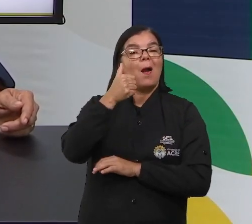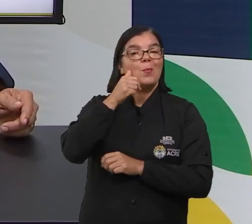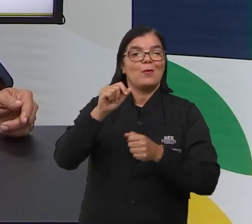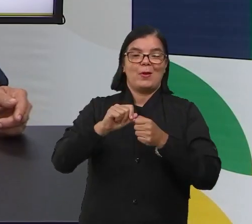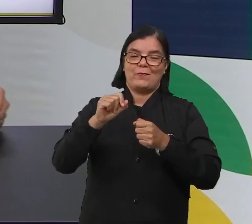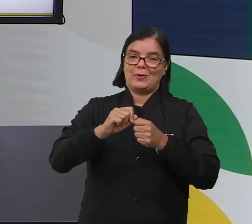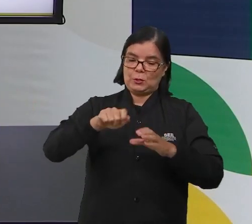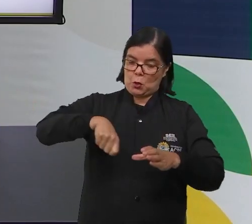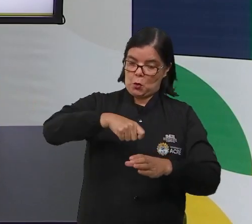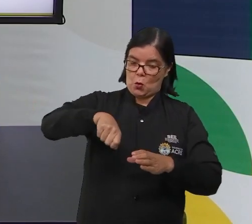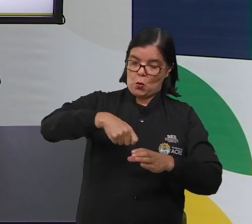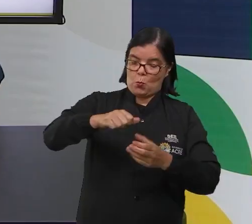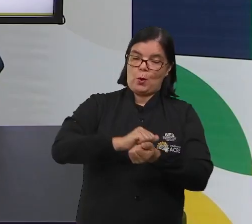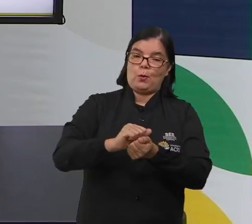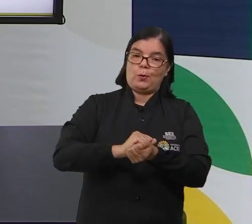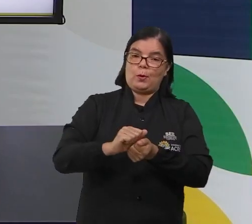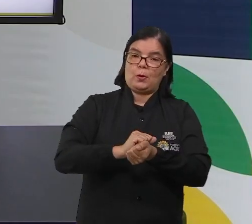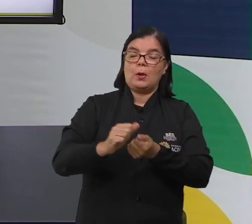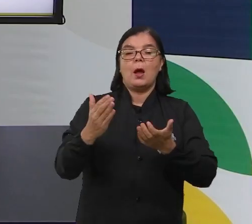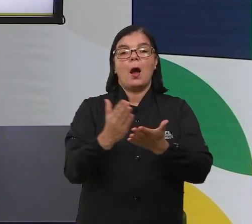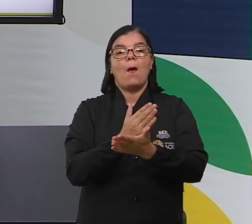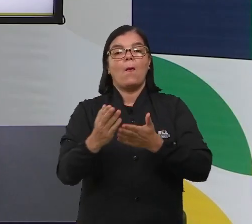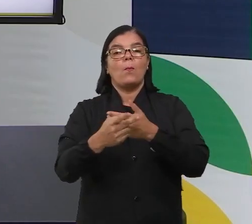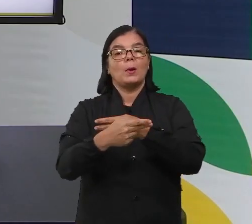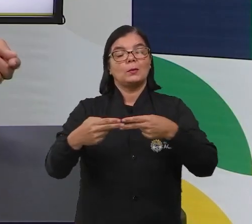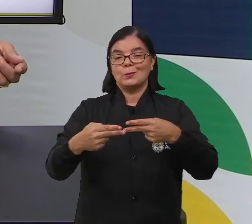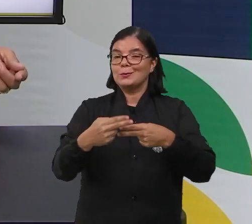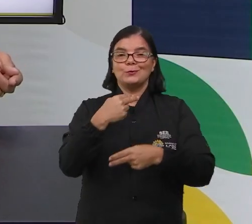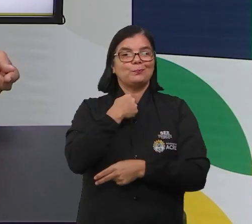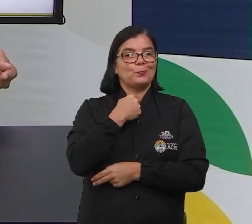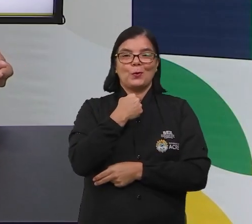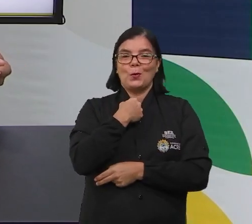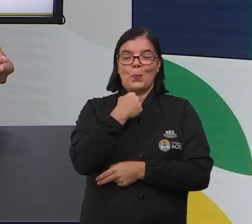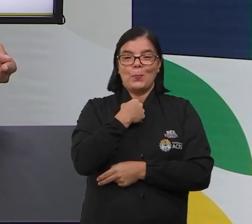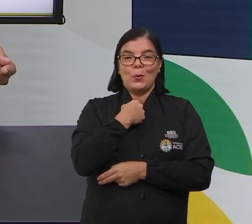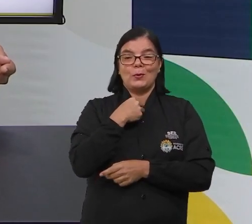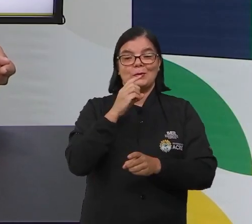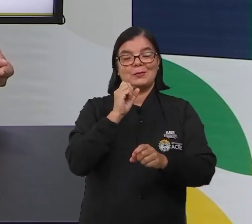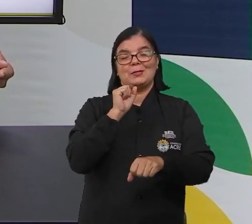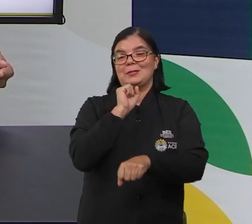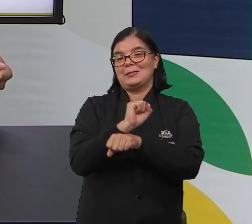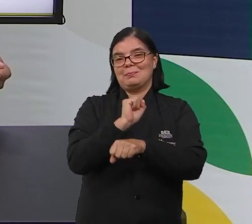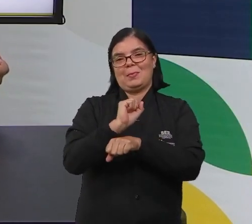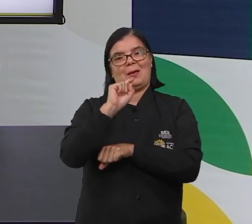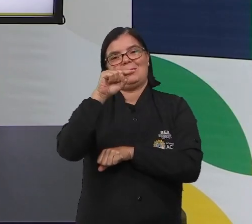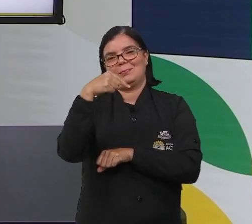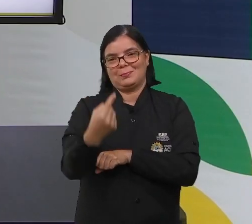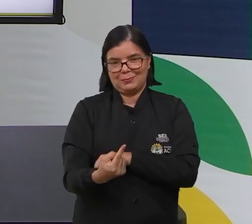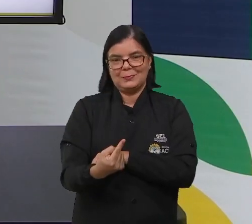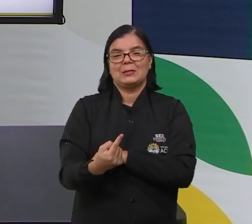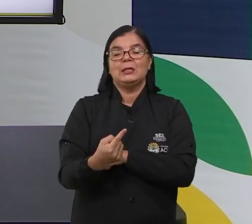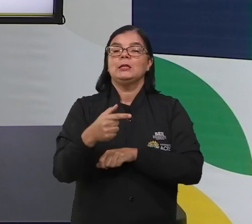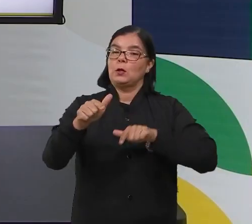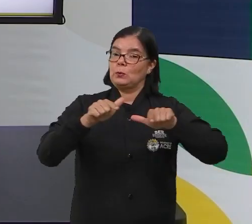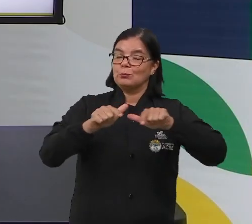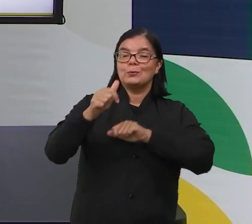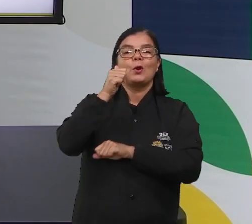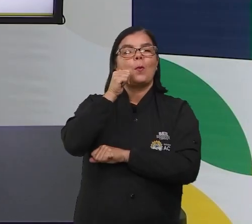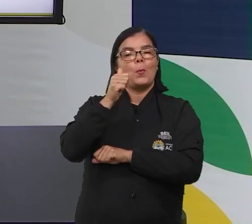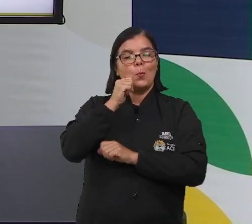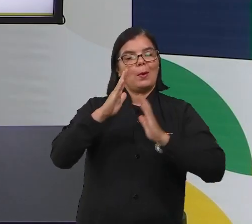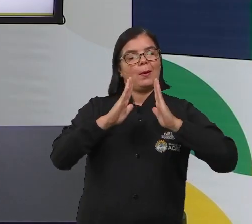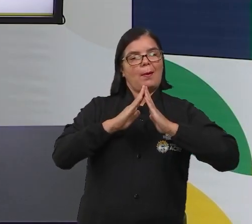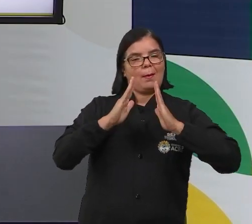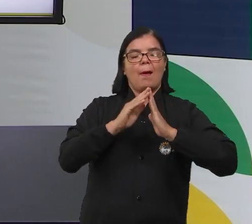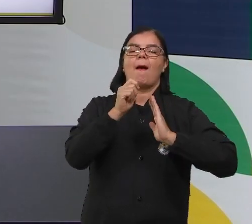fazer comida e lavar roupa. Algumas atividades que não pode deixar para a semana que vem. Então, o trabalho da mulher no